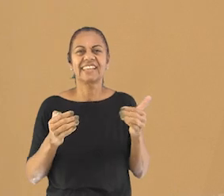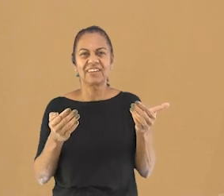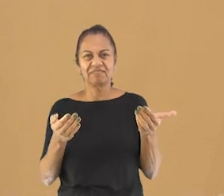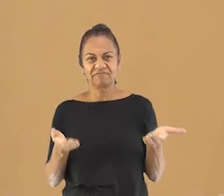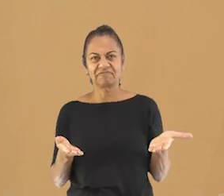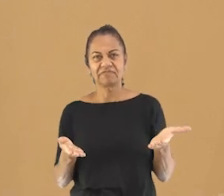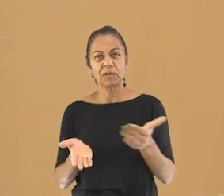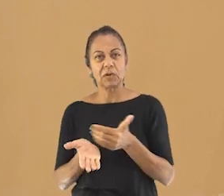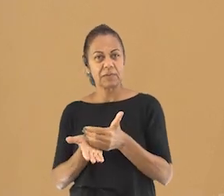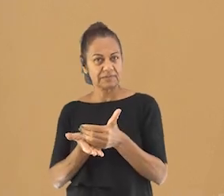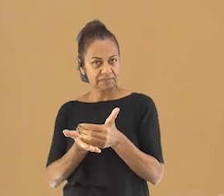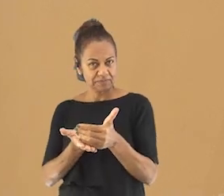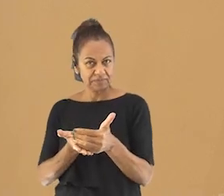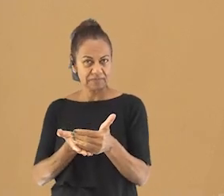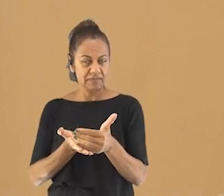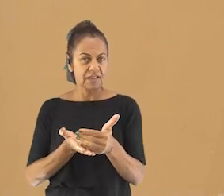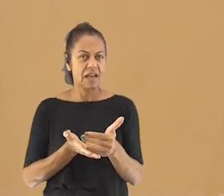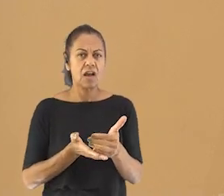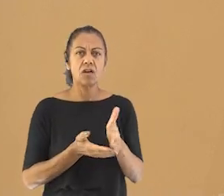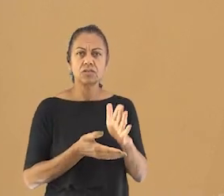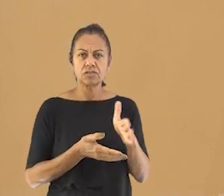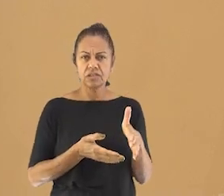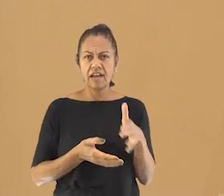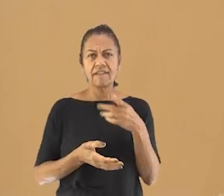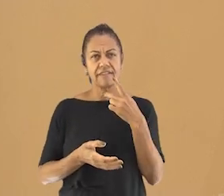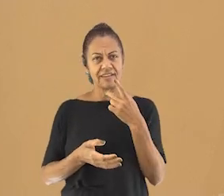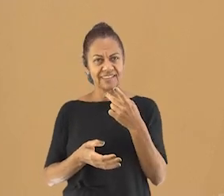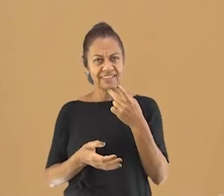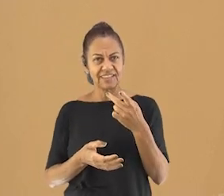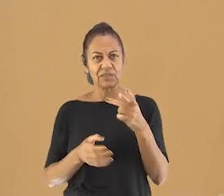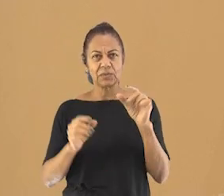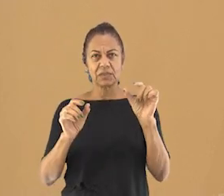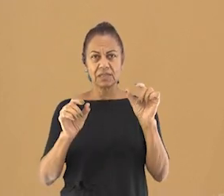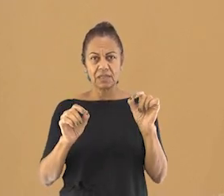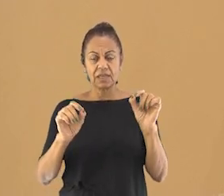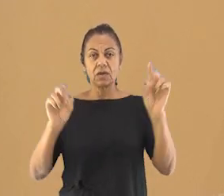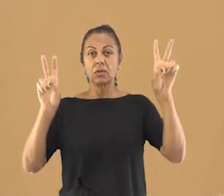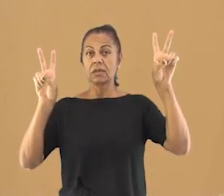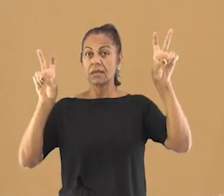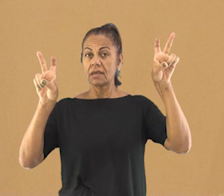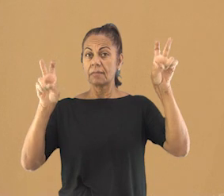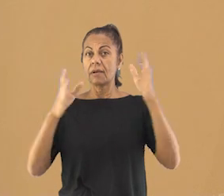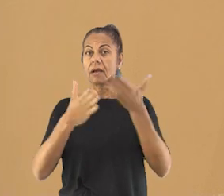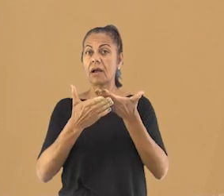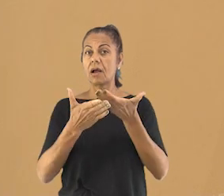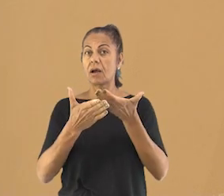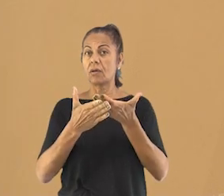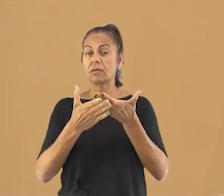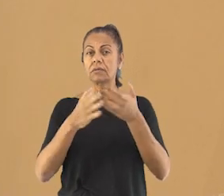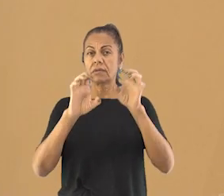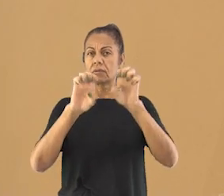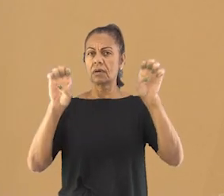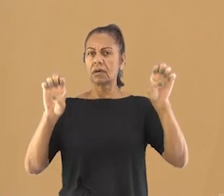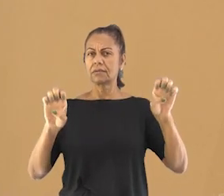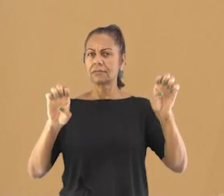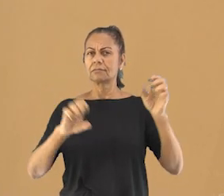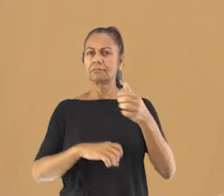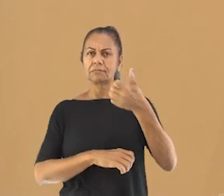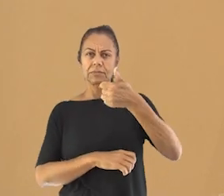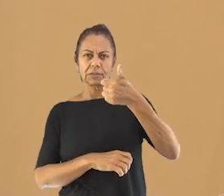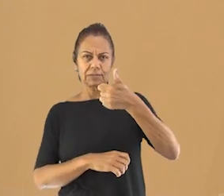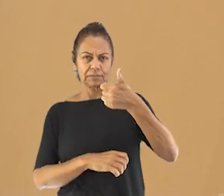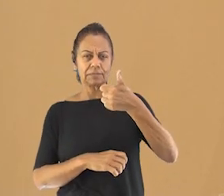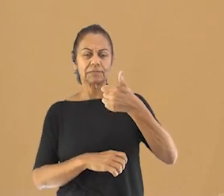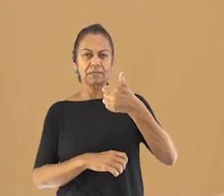ok? Vamos lá? Como falei, a nossa aula hoje será sobre equações do primeiro